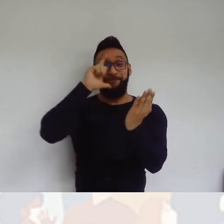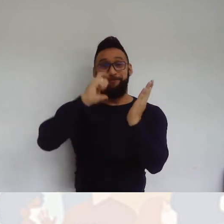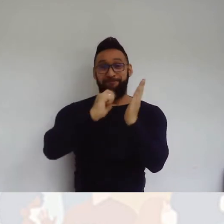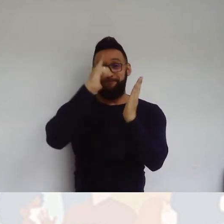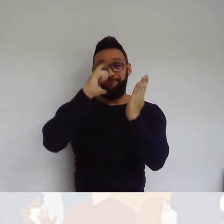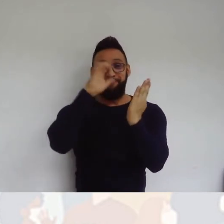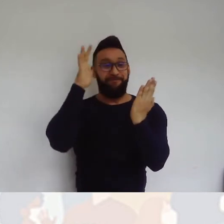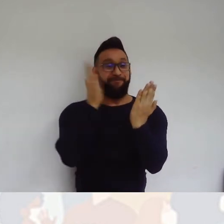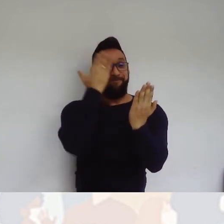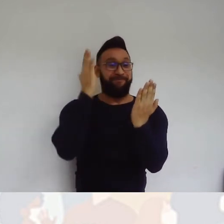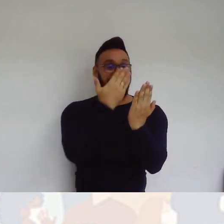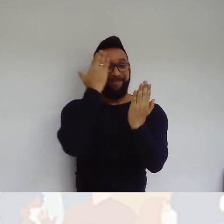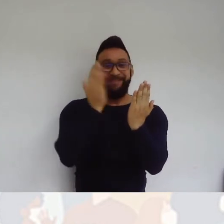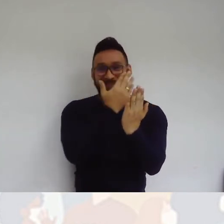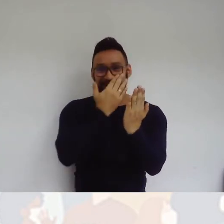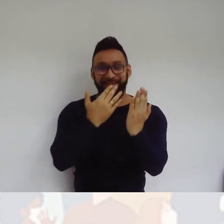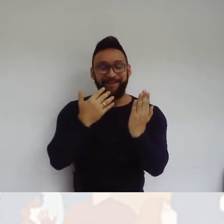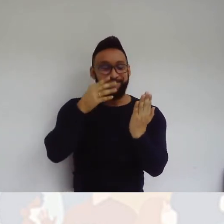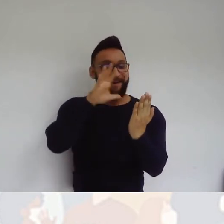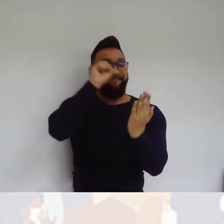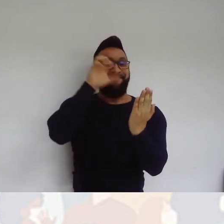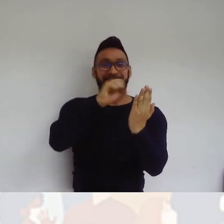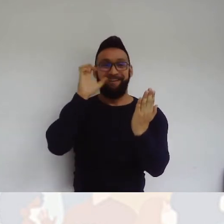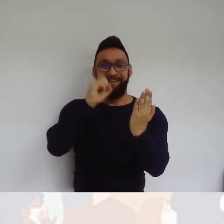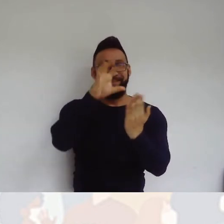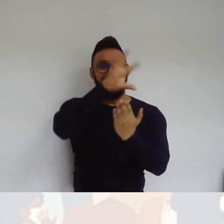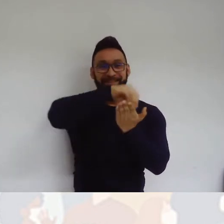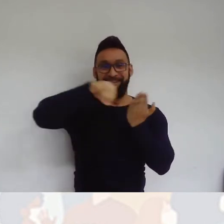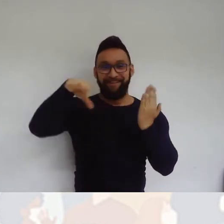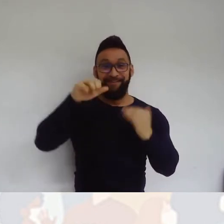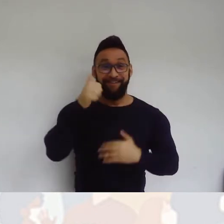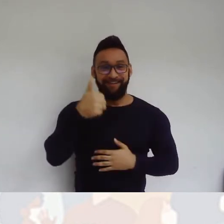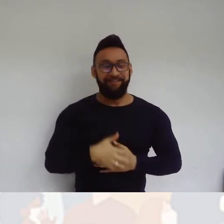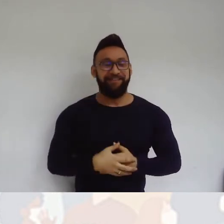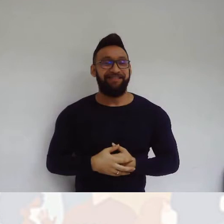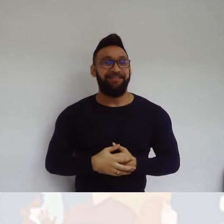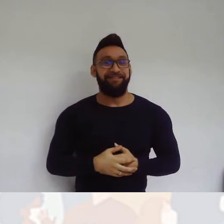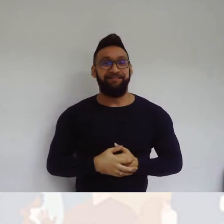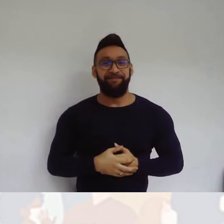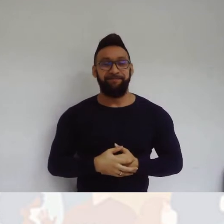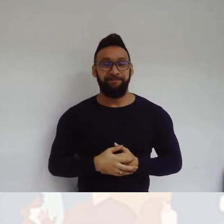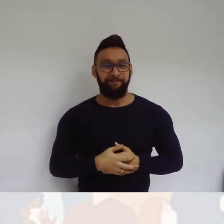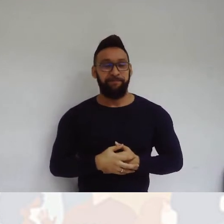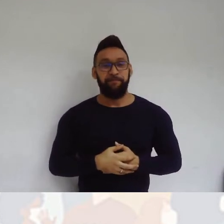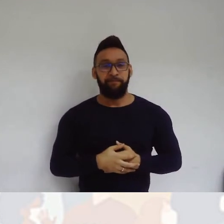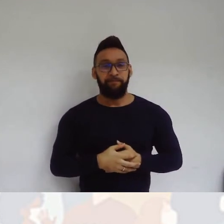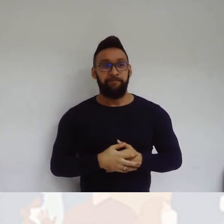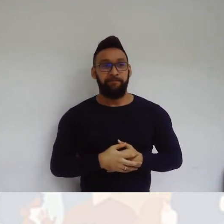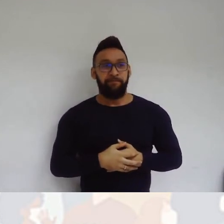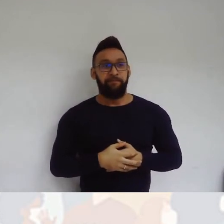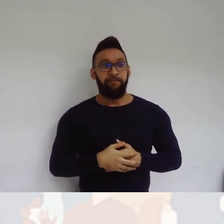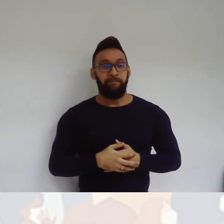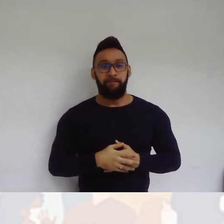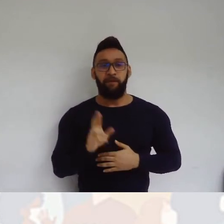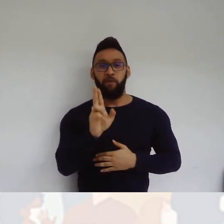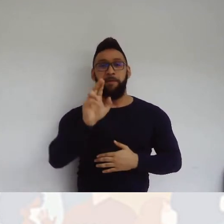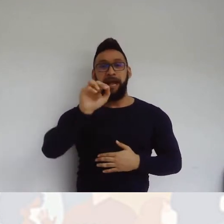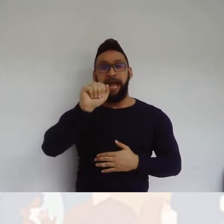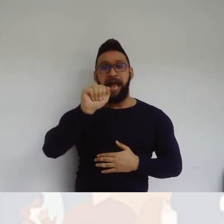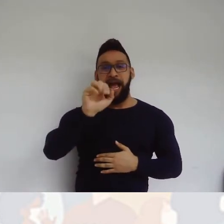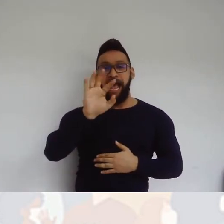olhando aqui para o celular, justamente as pessoas me enviando as perguntas. Em A Dialética do